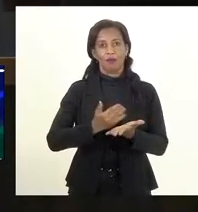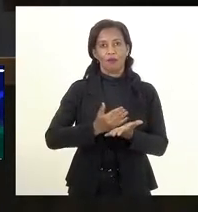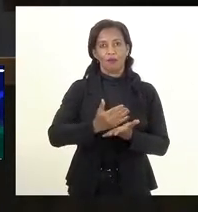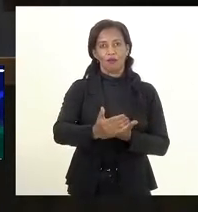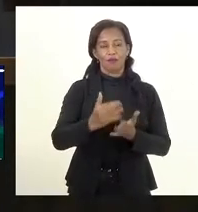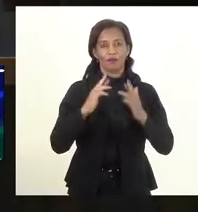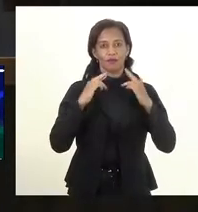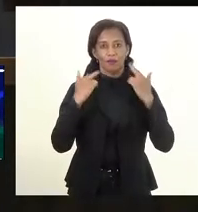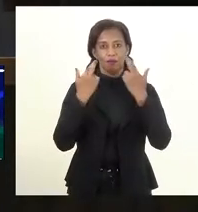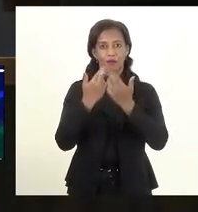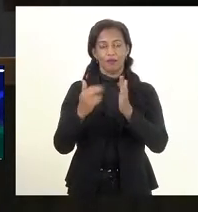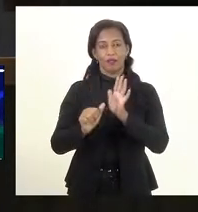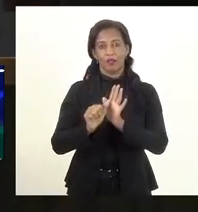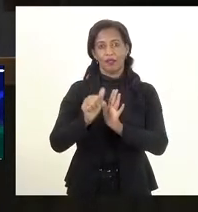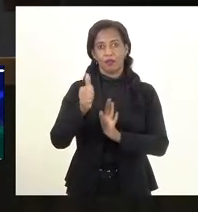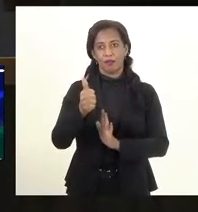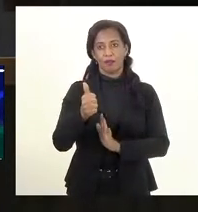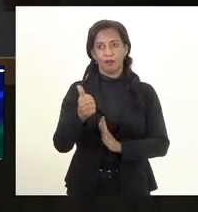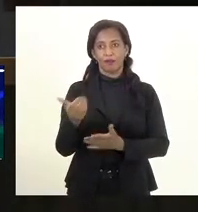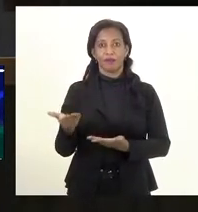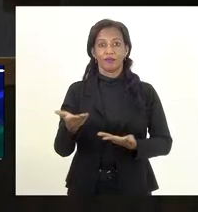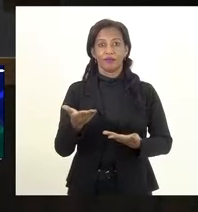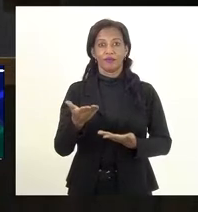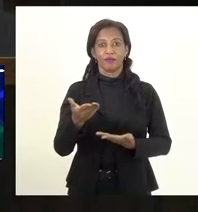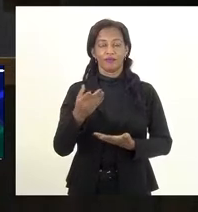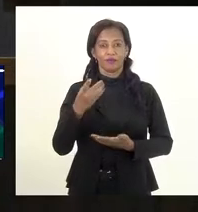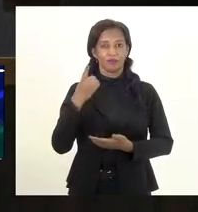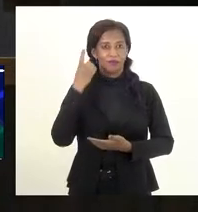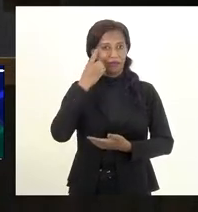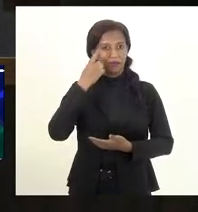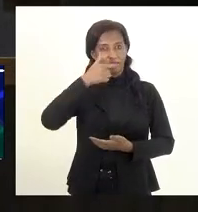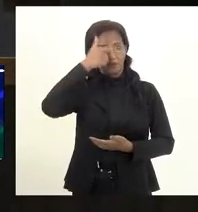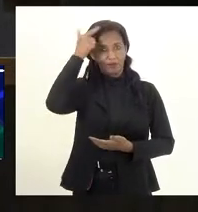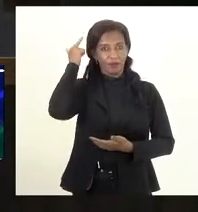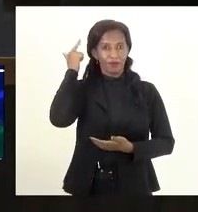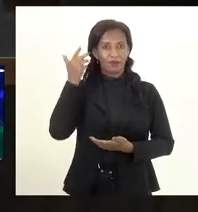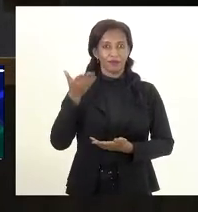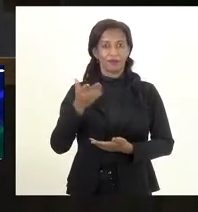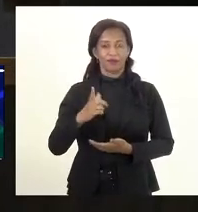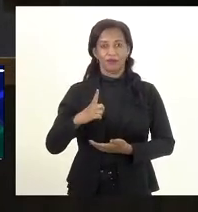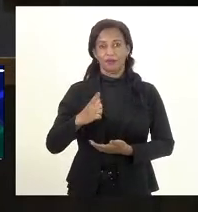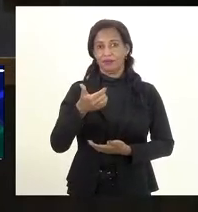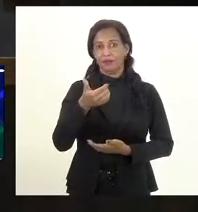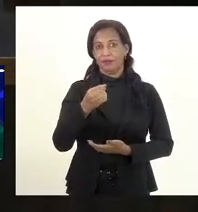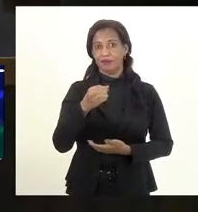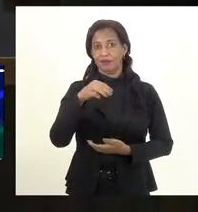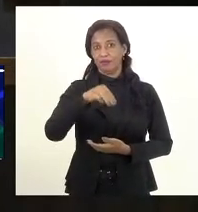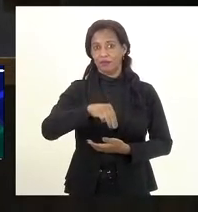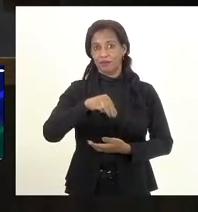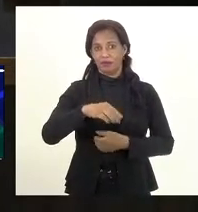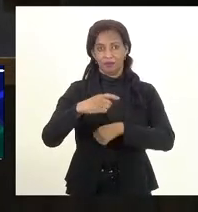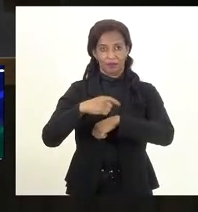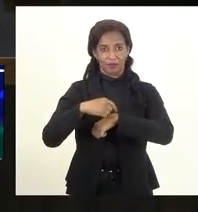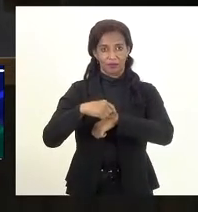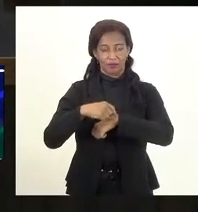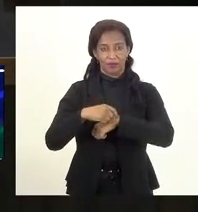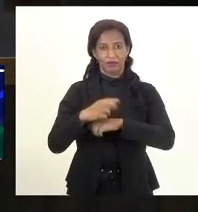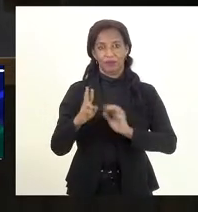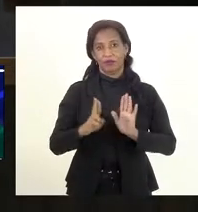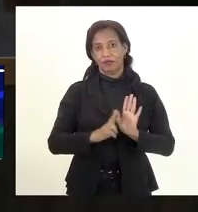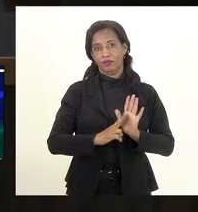Inicial primeiro orador inscrito é o Nobre Deputado Luiz Paulo ascendência dispõe de dez minutos no tempo